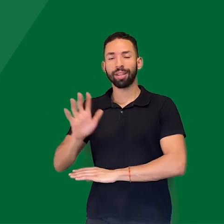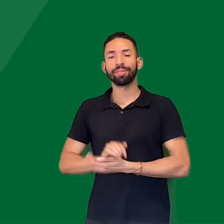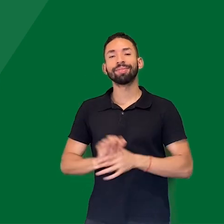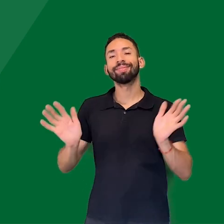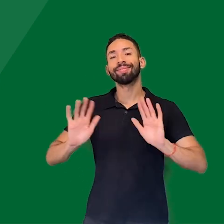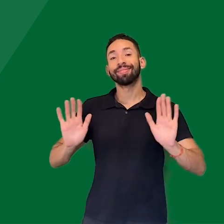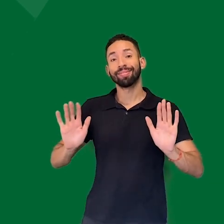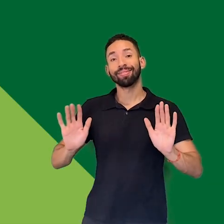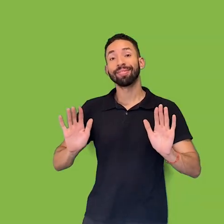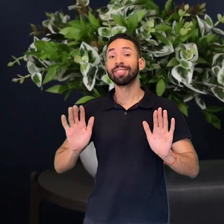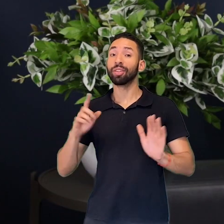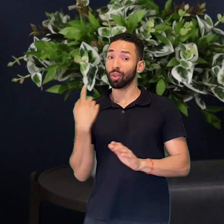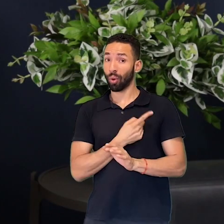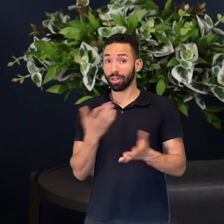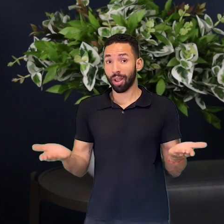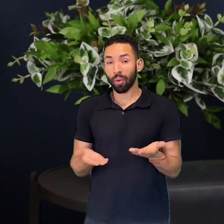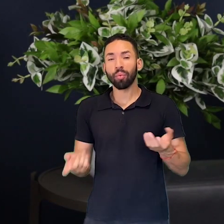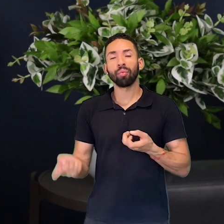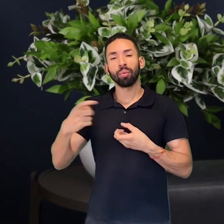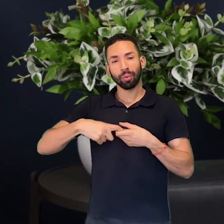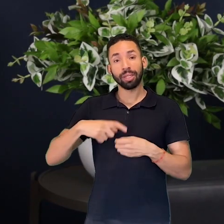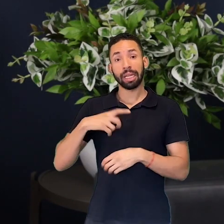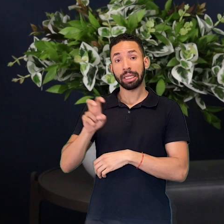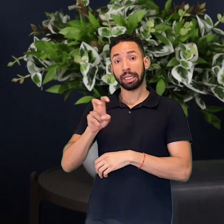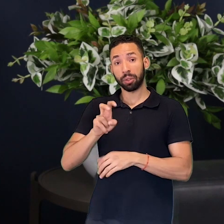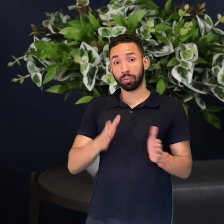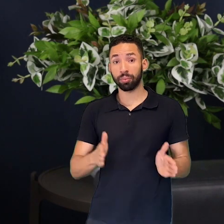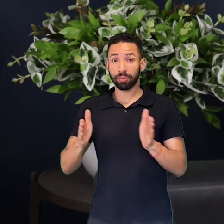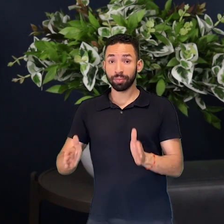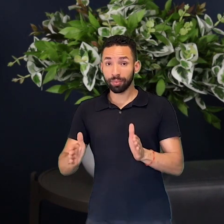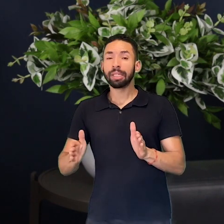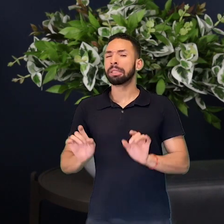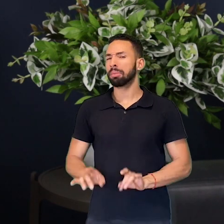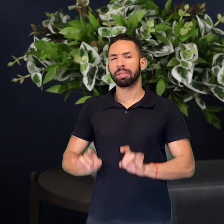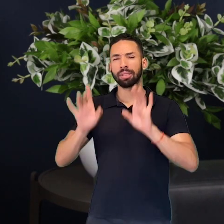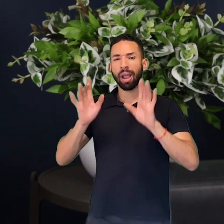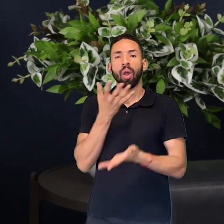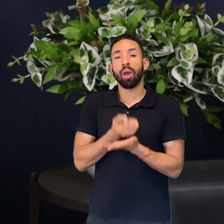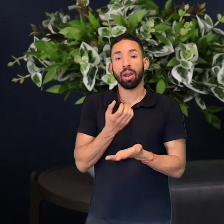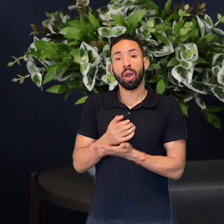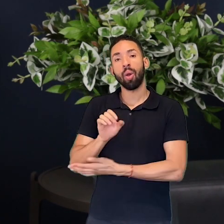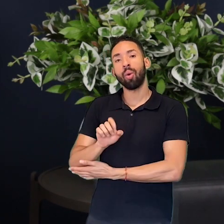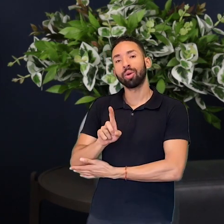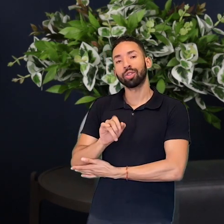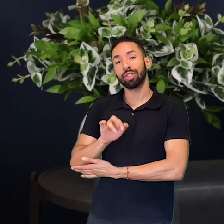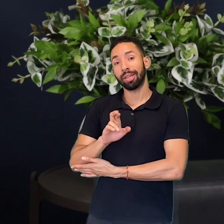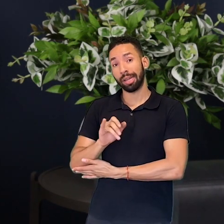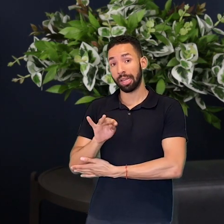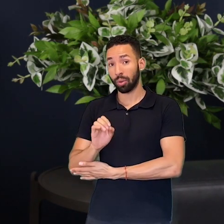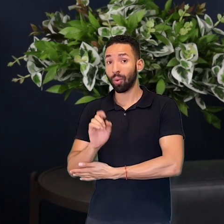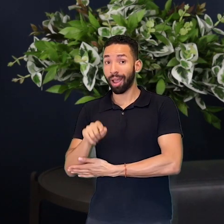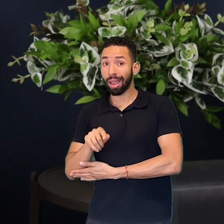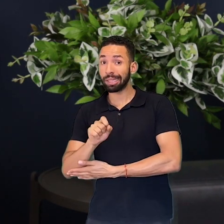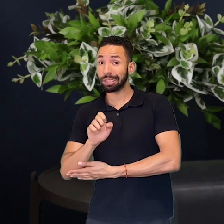Pública do Estado de Goiás. Olá! Estamos de volta com o 5º episódio da temporada especial do podcast O